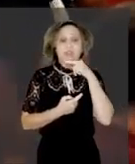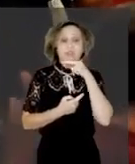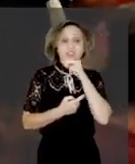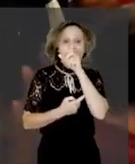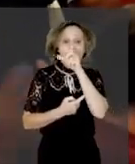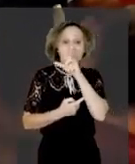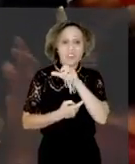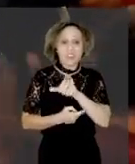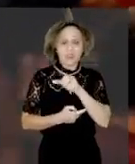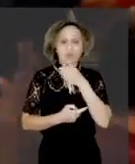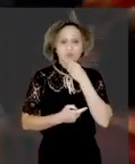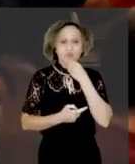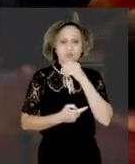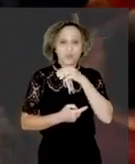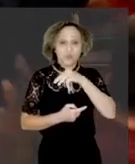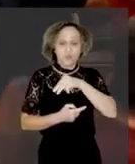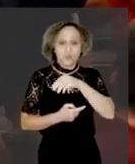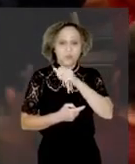conosco.